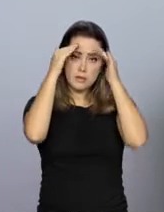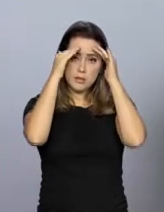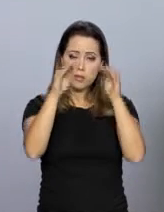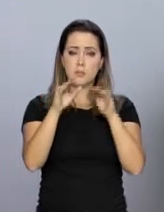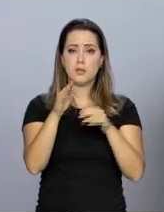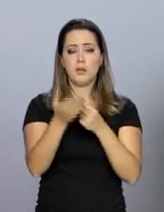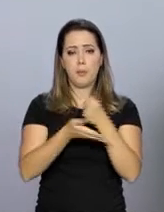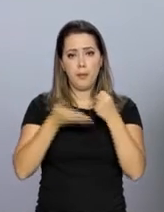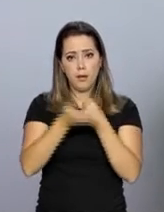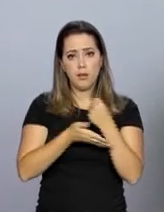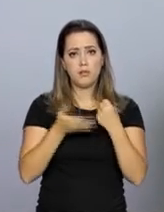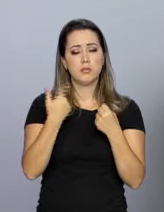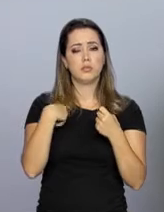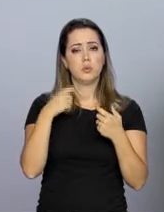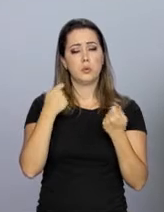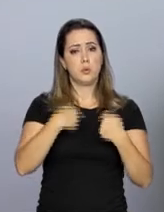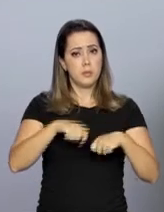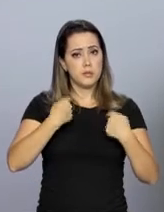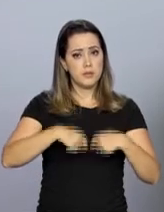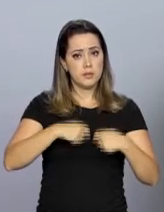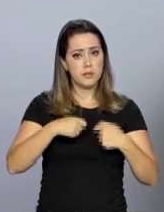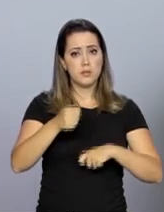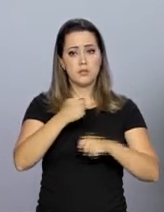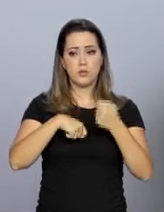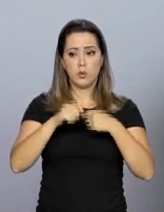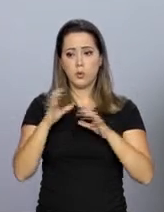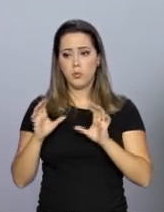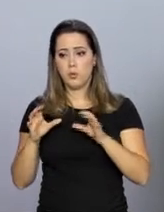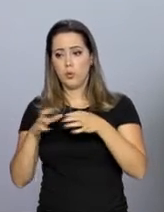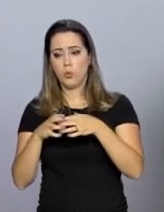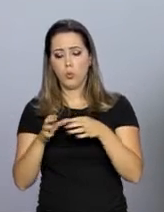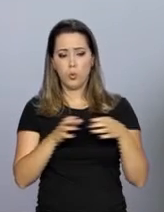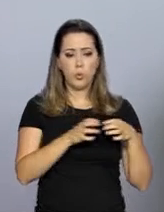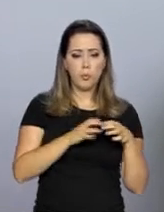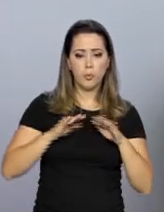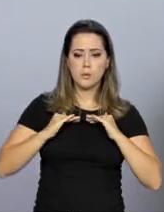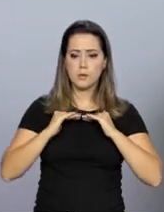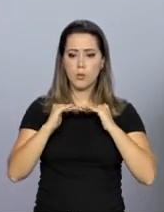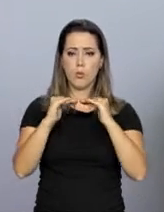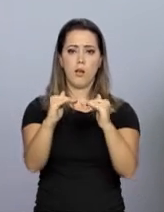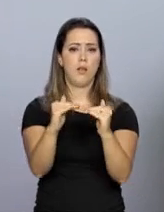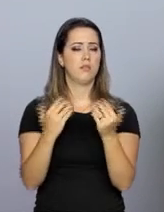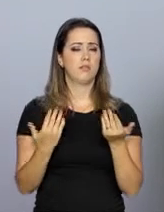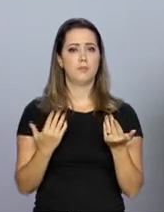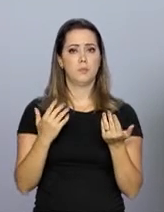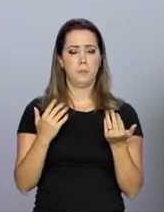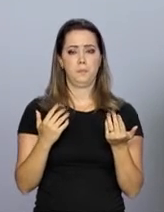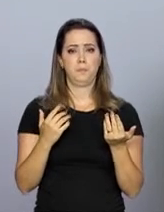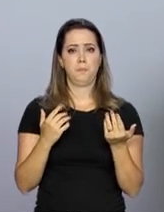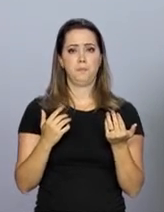básicos de né e igualá os regimes de